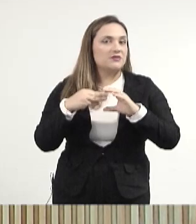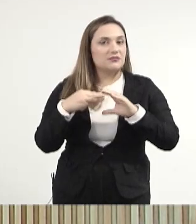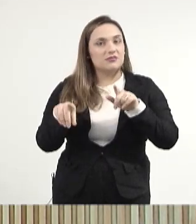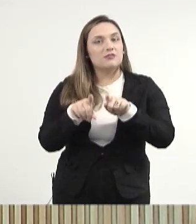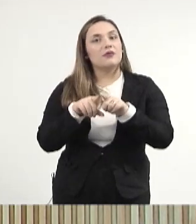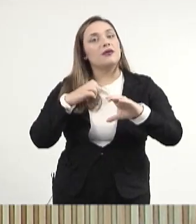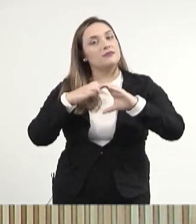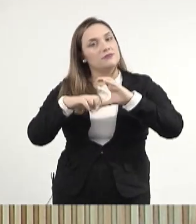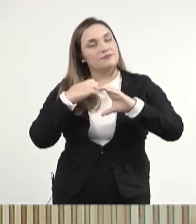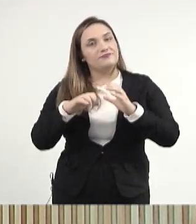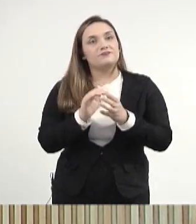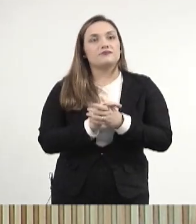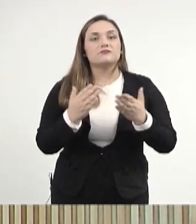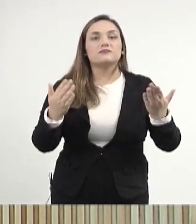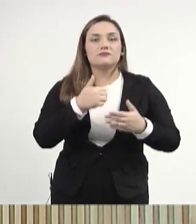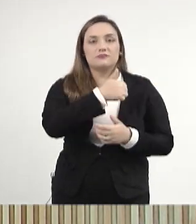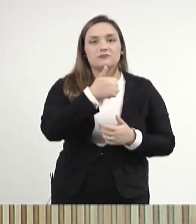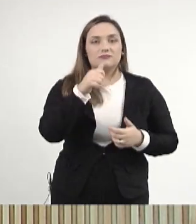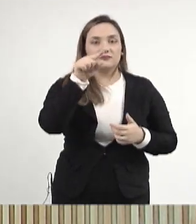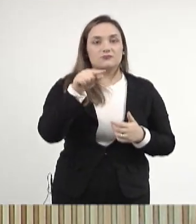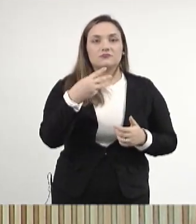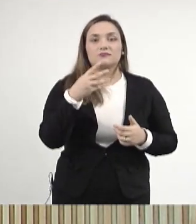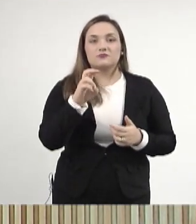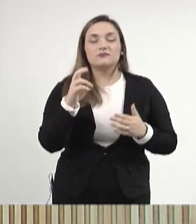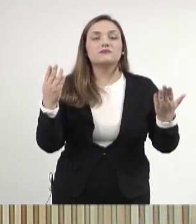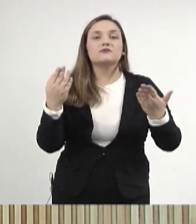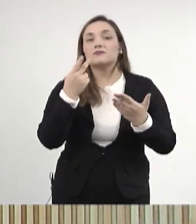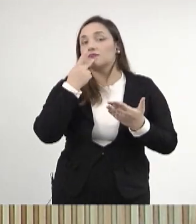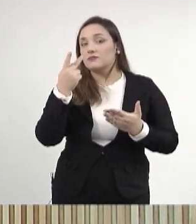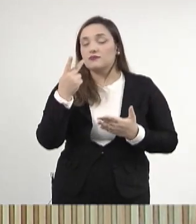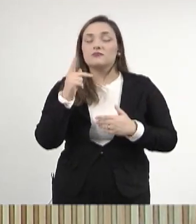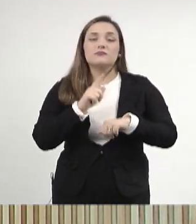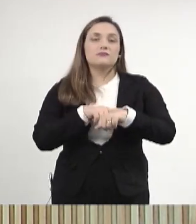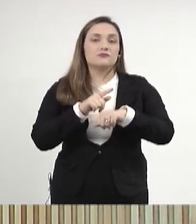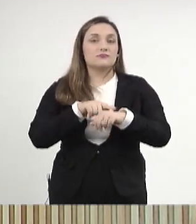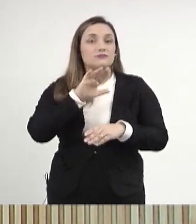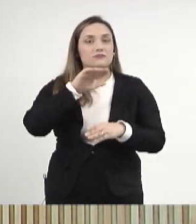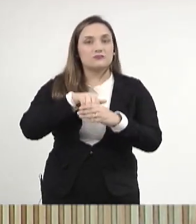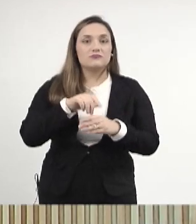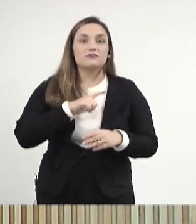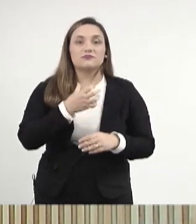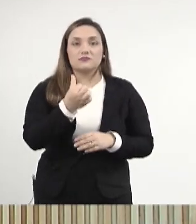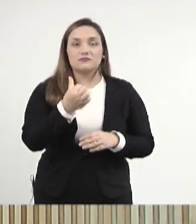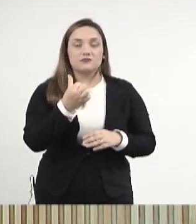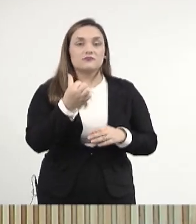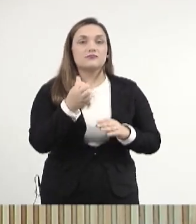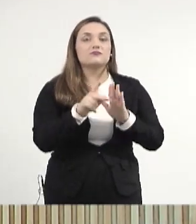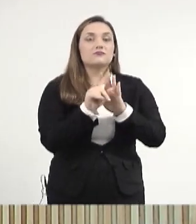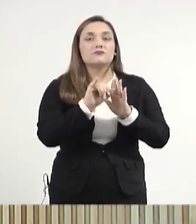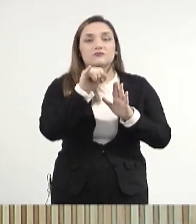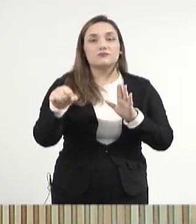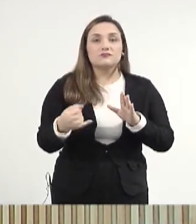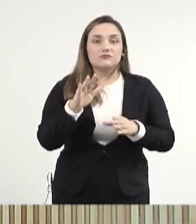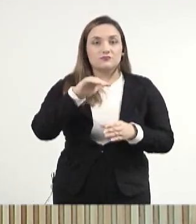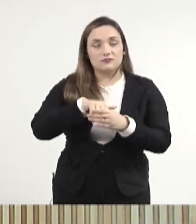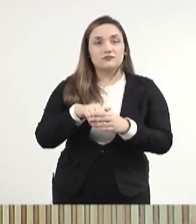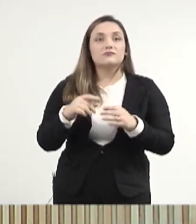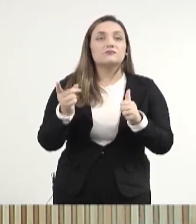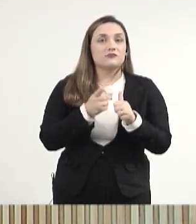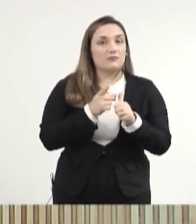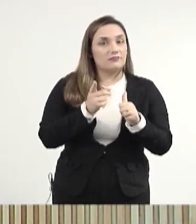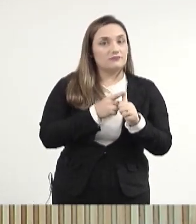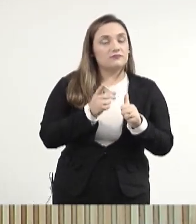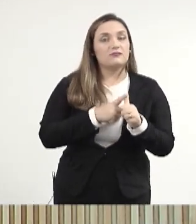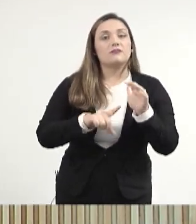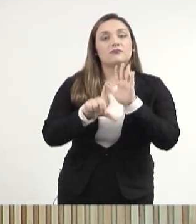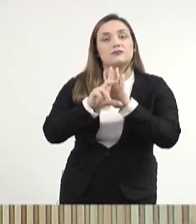também. 11h35, agora sim, vamos falar então da ordem do dia, as 6 matérias que foram votadas pelos deputados estaduais. A gente começa falando